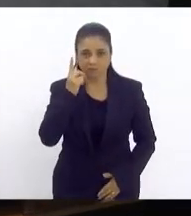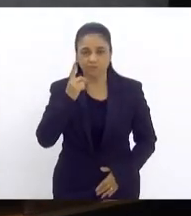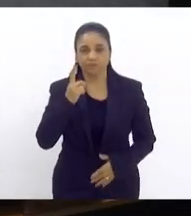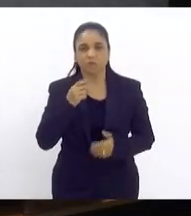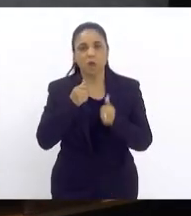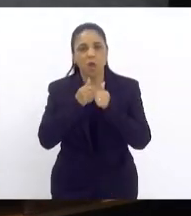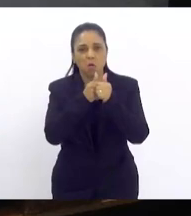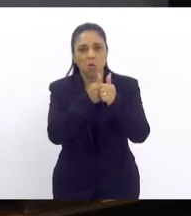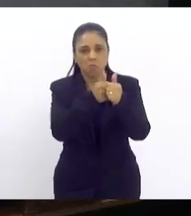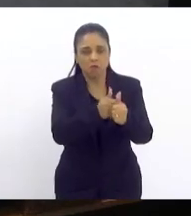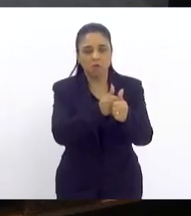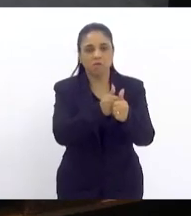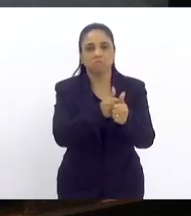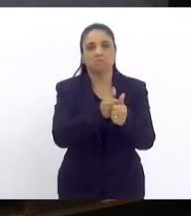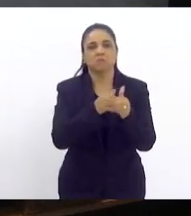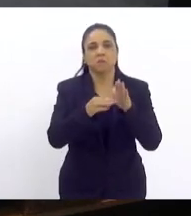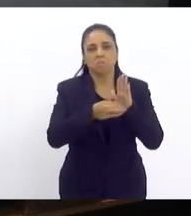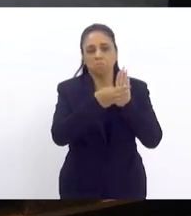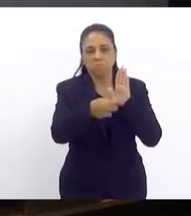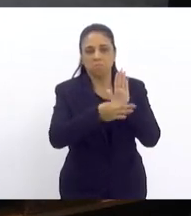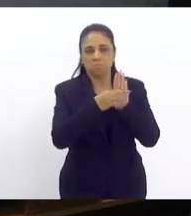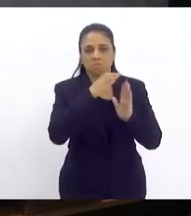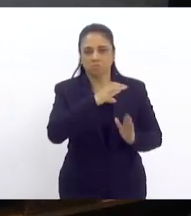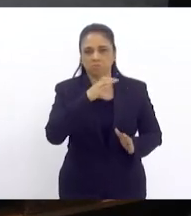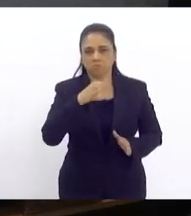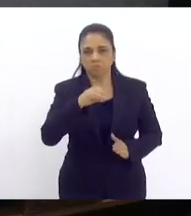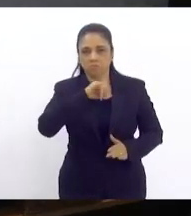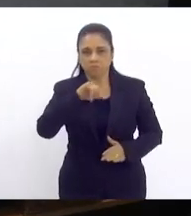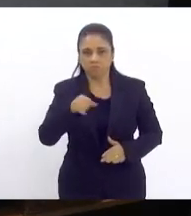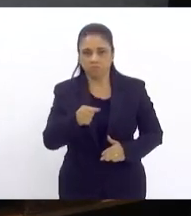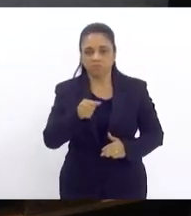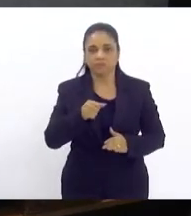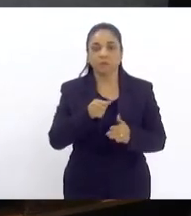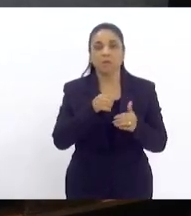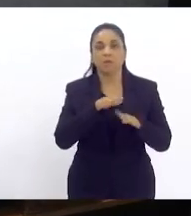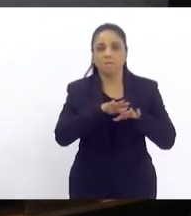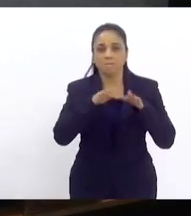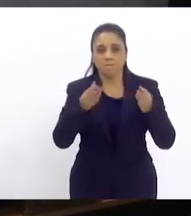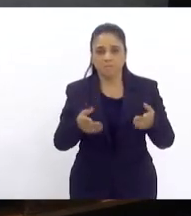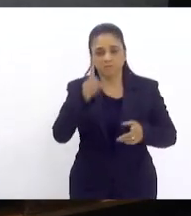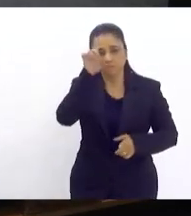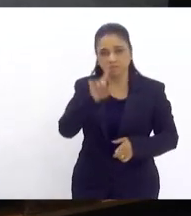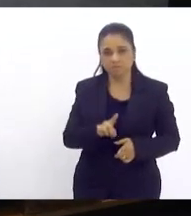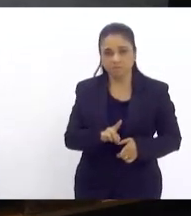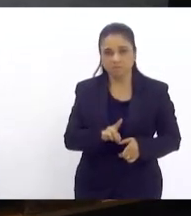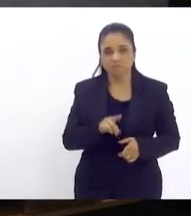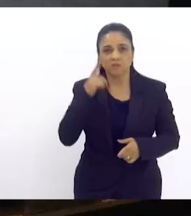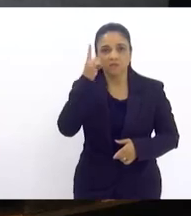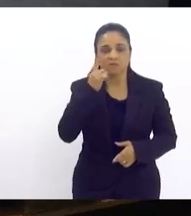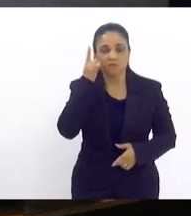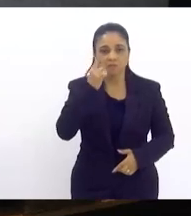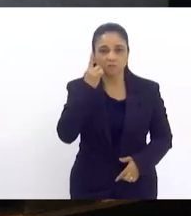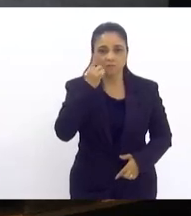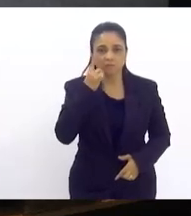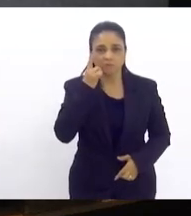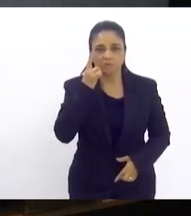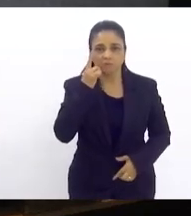acompanham parecendo ccj a senhora Presidente pela mesa diretora deputado